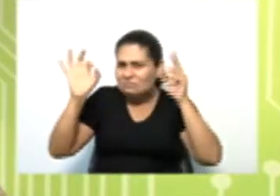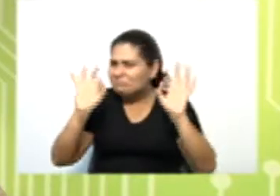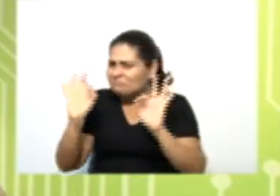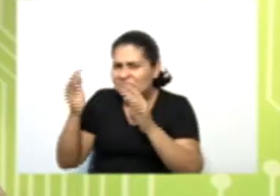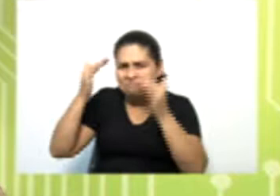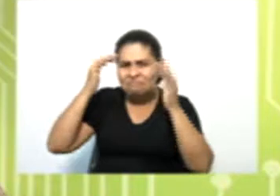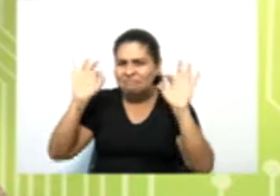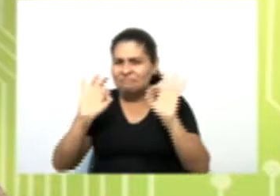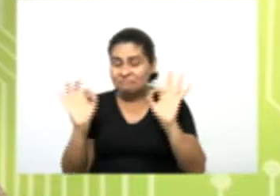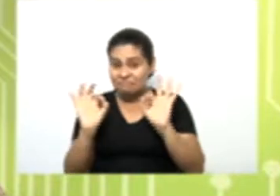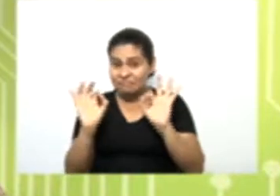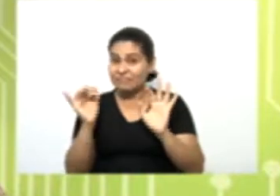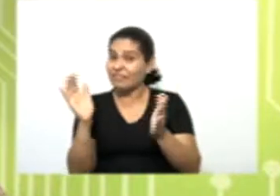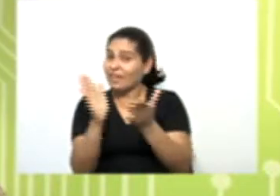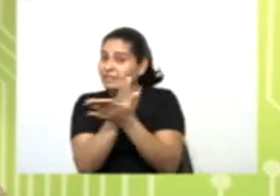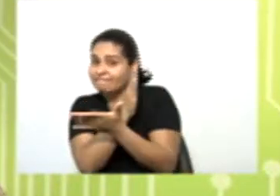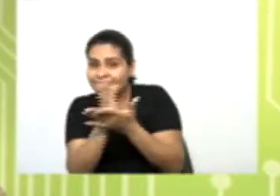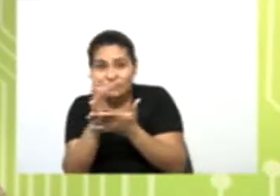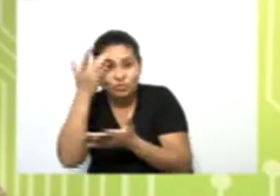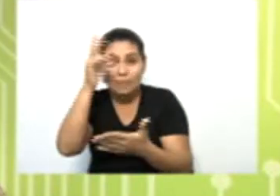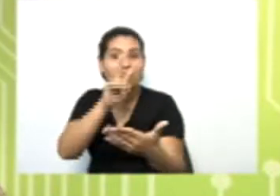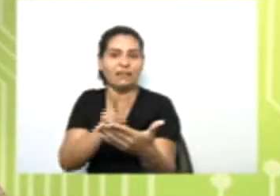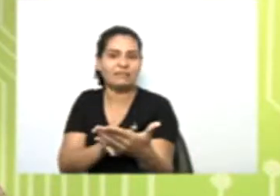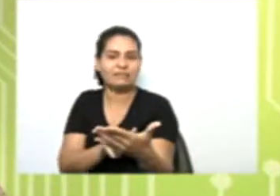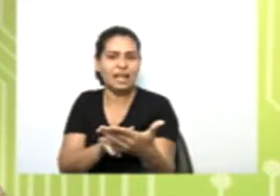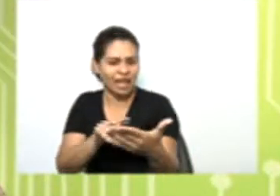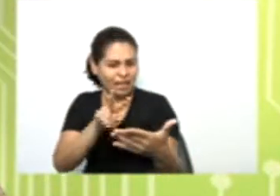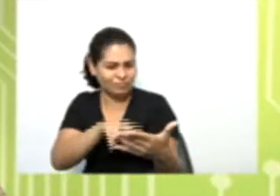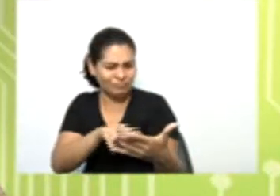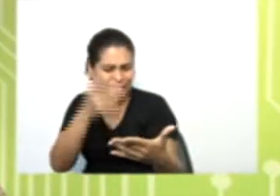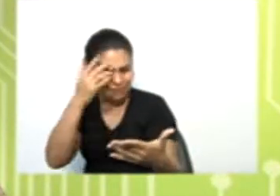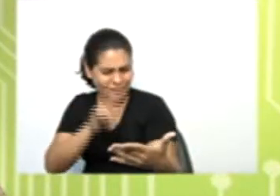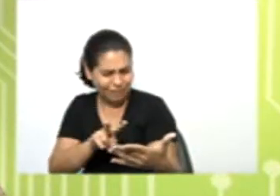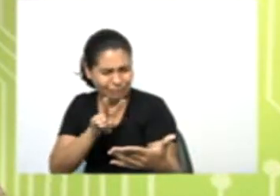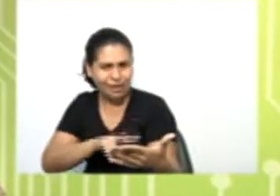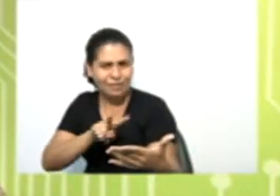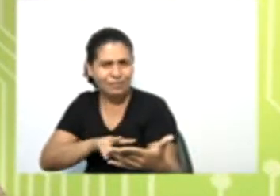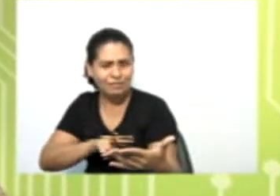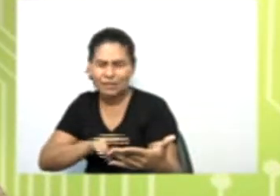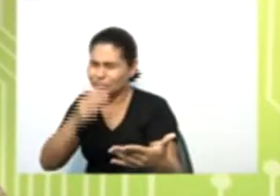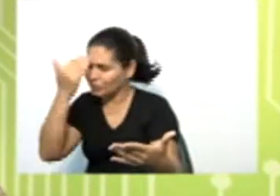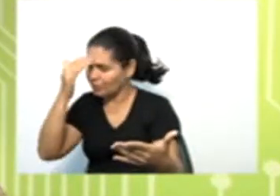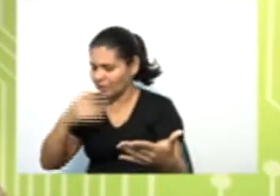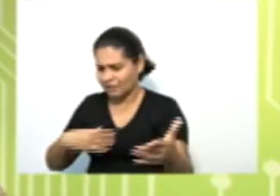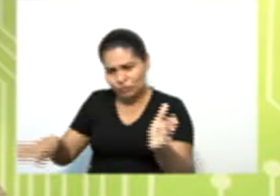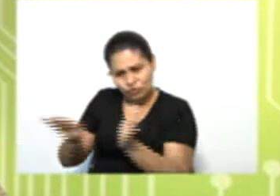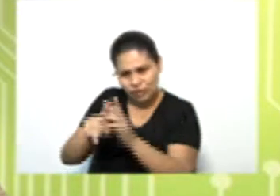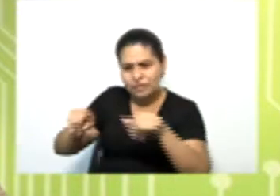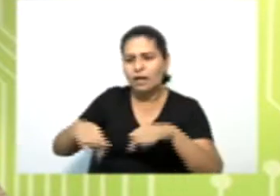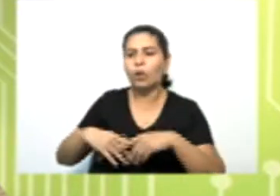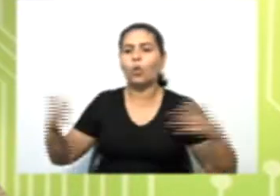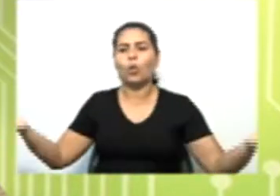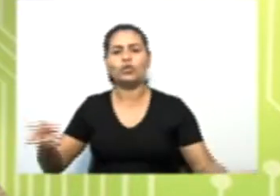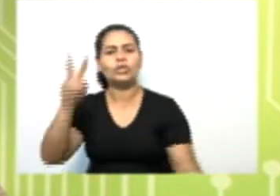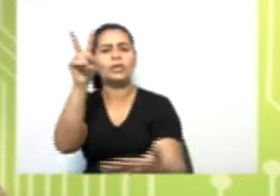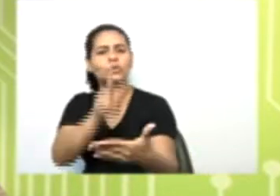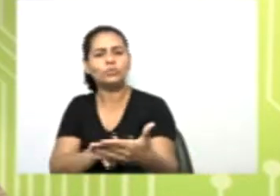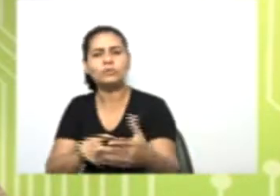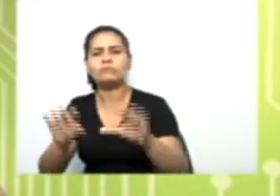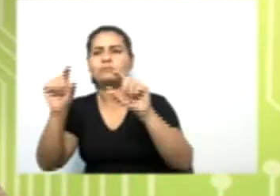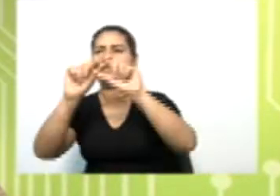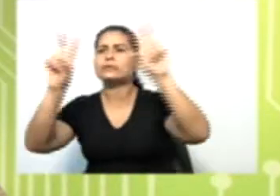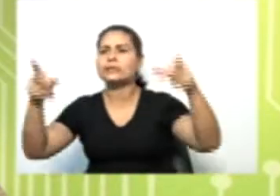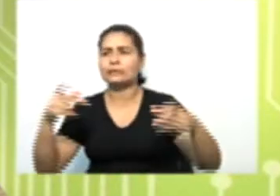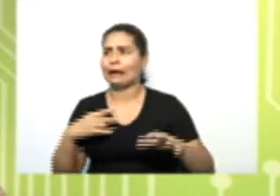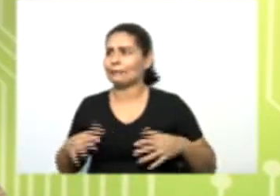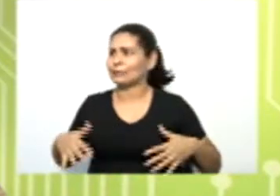entendem, que de repente não sabem ler, não leem direito, né? Acontece na sala de aula, às vezes eu chego lá, atenção, hoje é leitura, cada um vai ler um parágrafo,